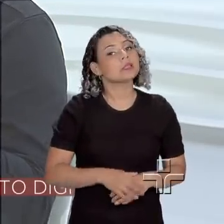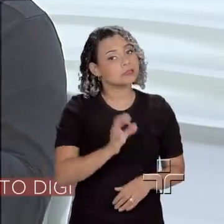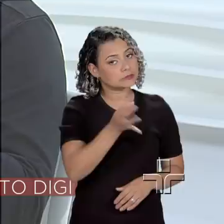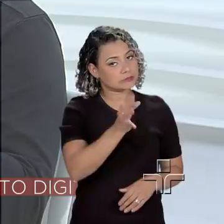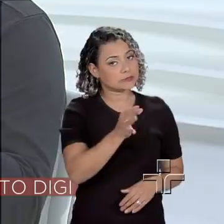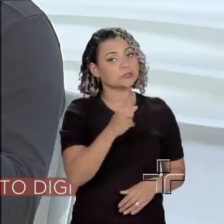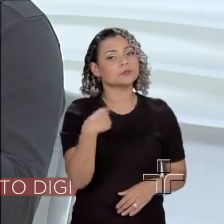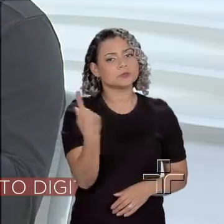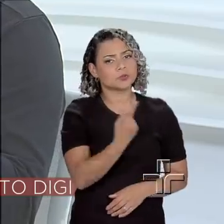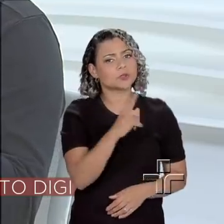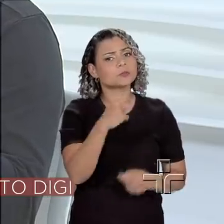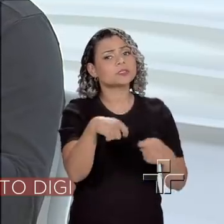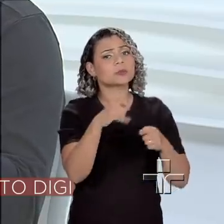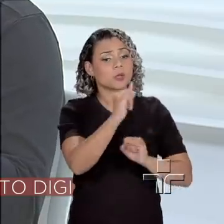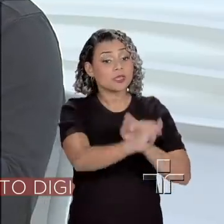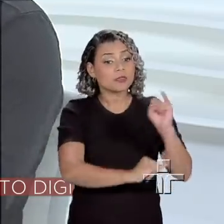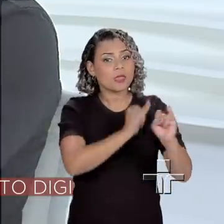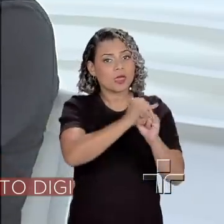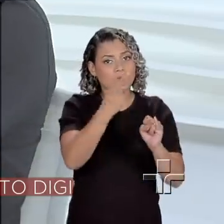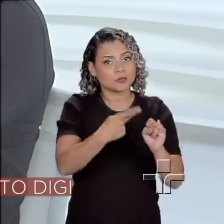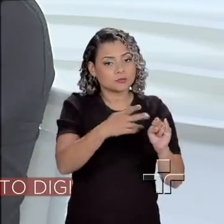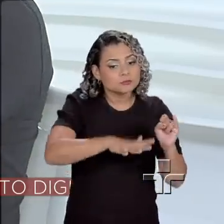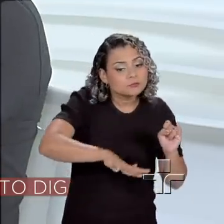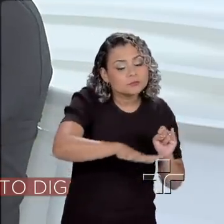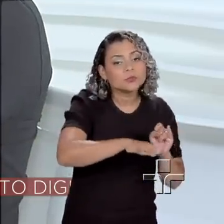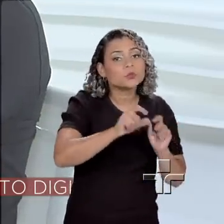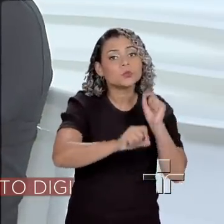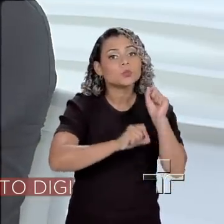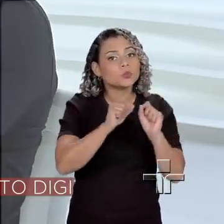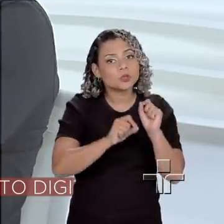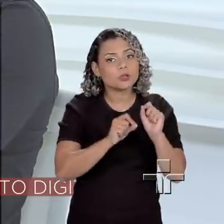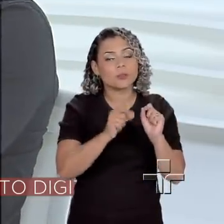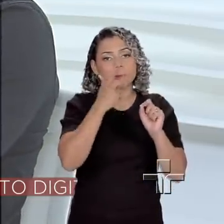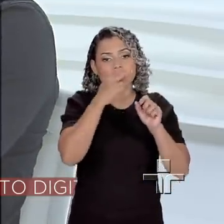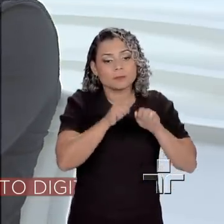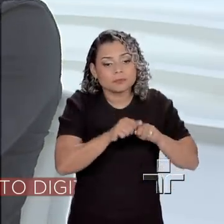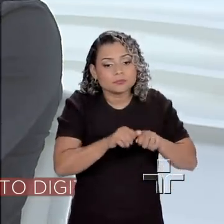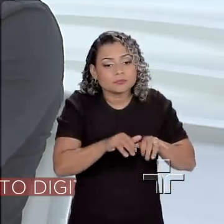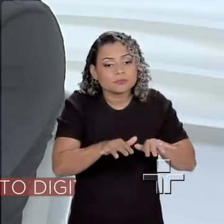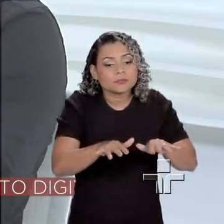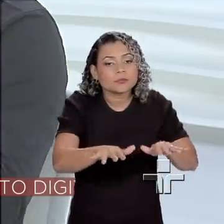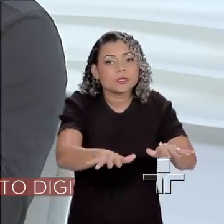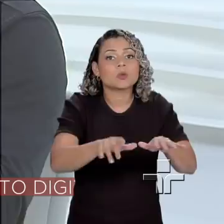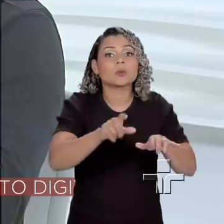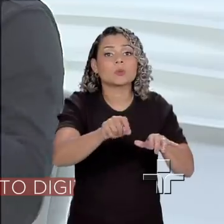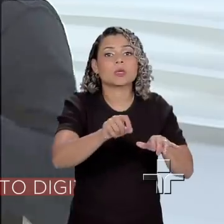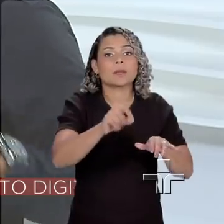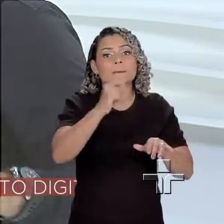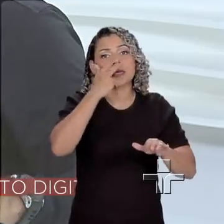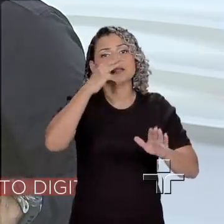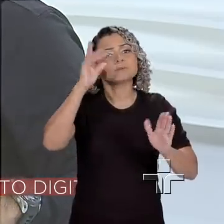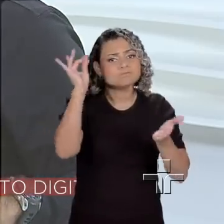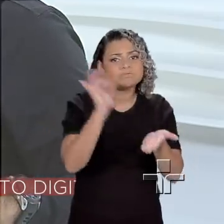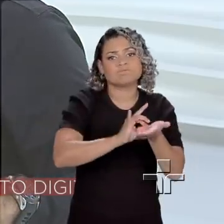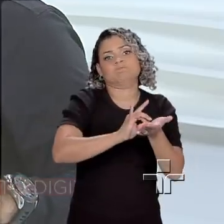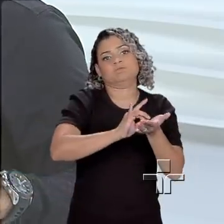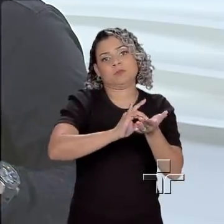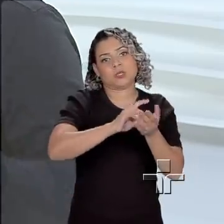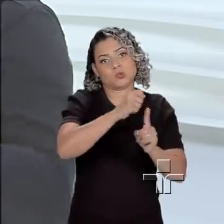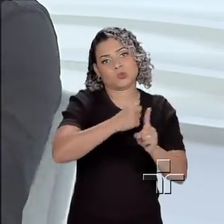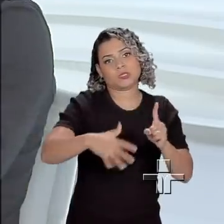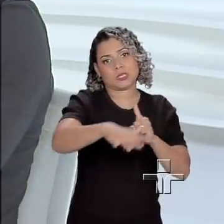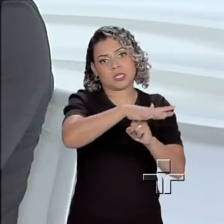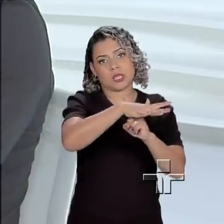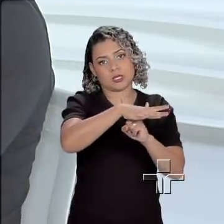nessa escala como sendo um magnificador de traços profundos da sociedade.